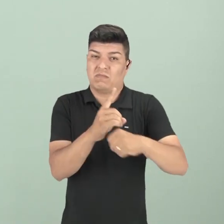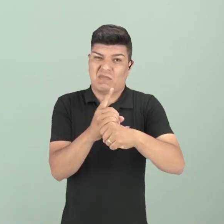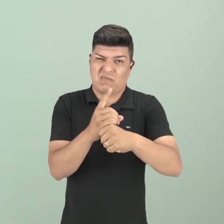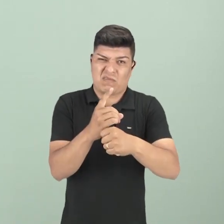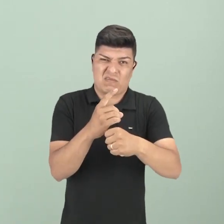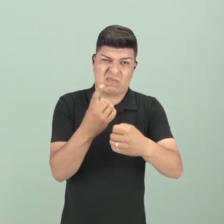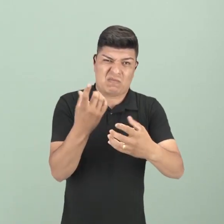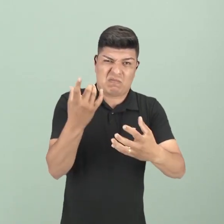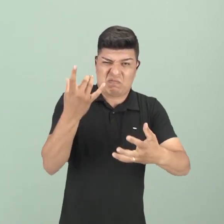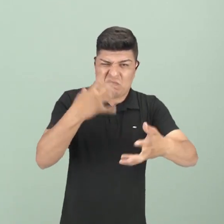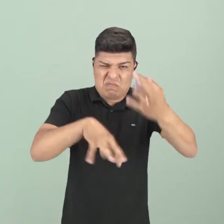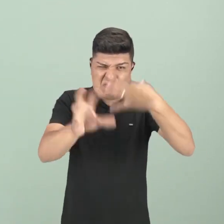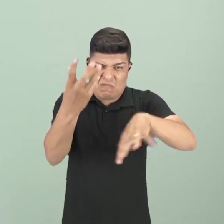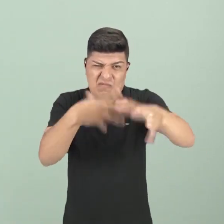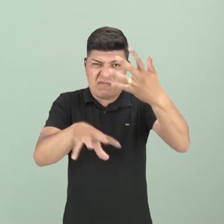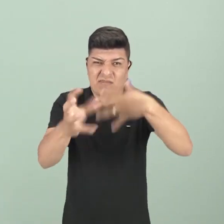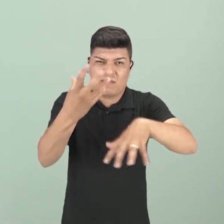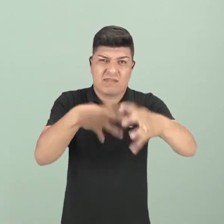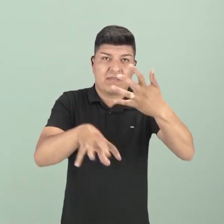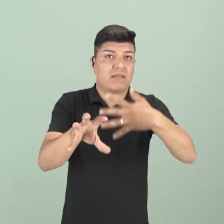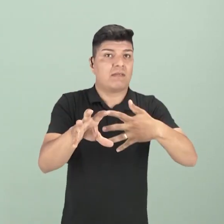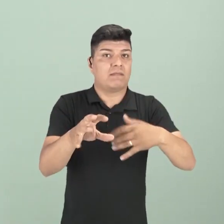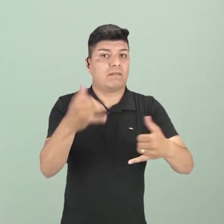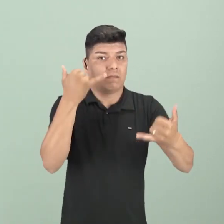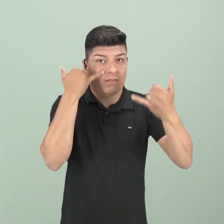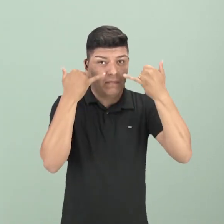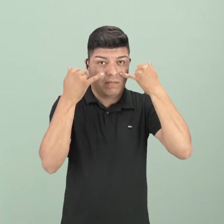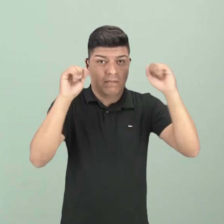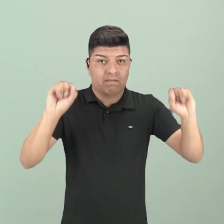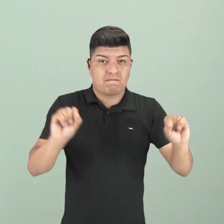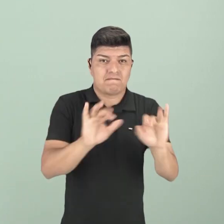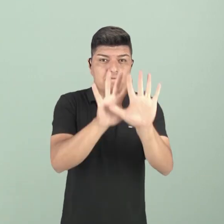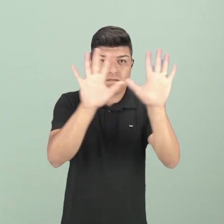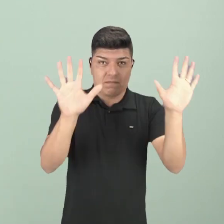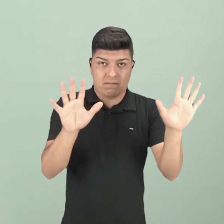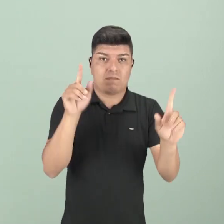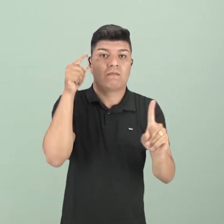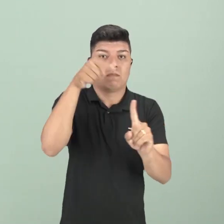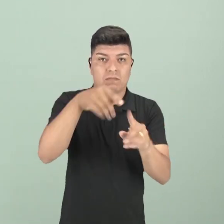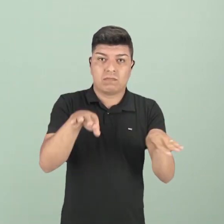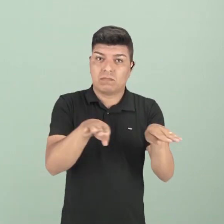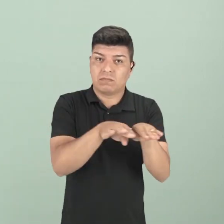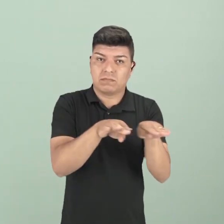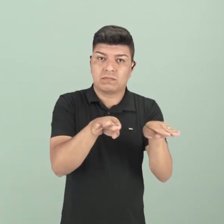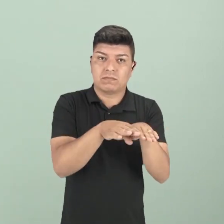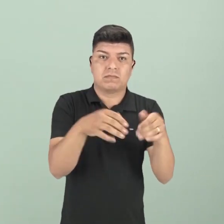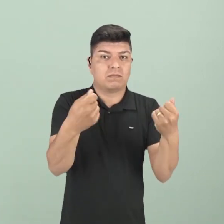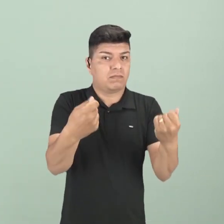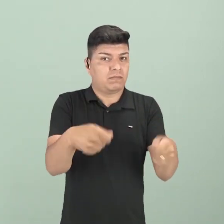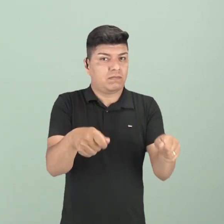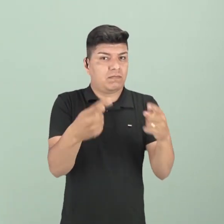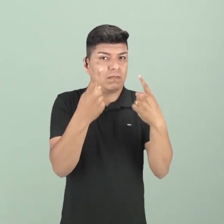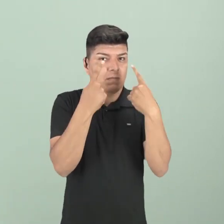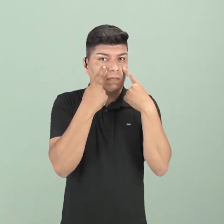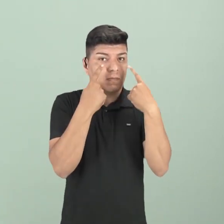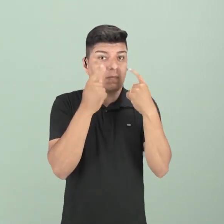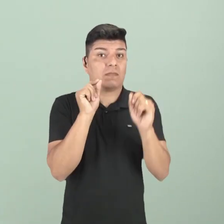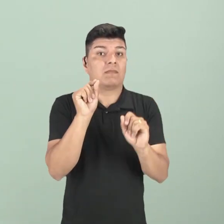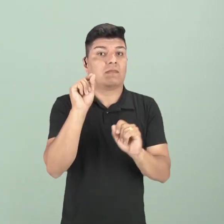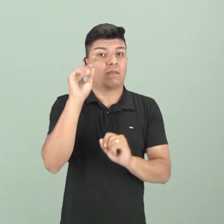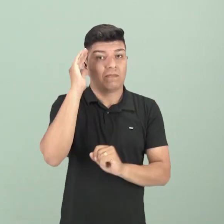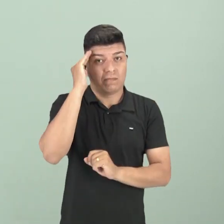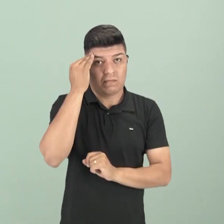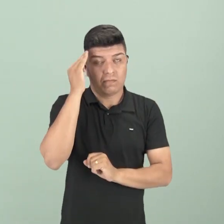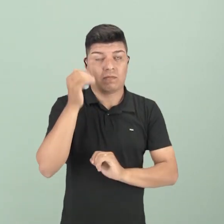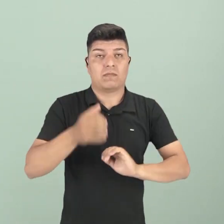mais desorganizada. A informação é clara, ela é objetiva, devemos aí estar atentos e